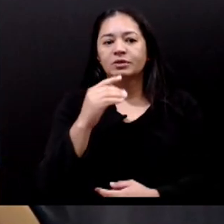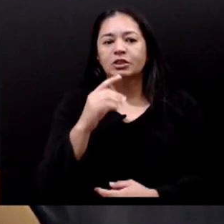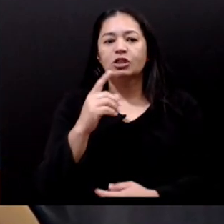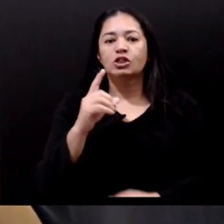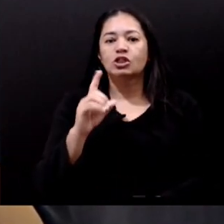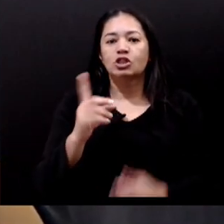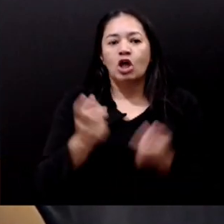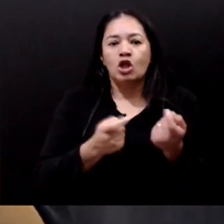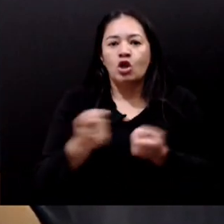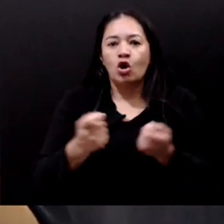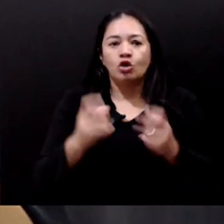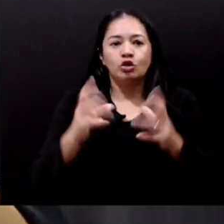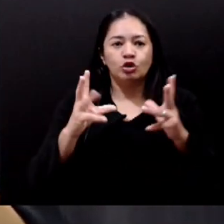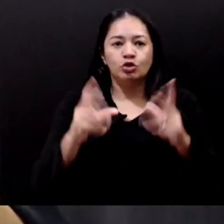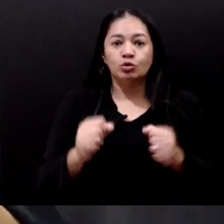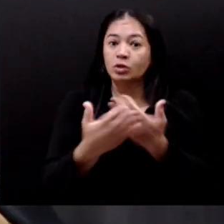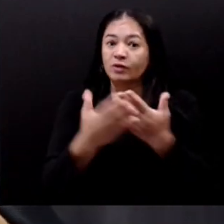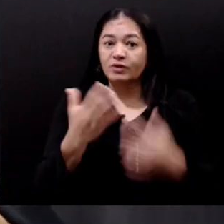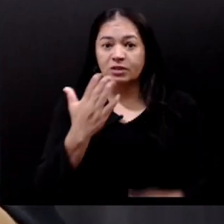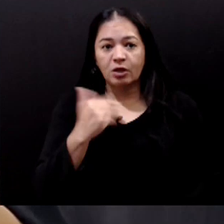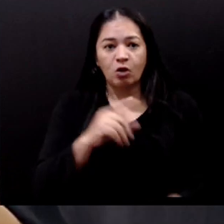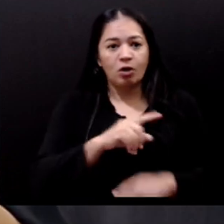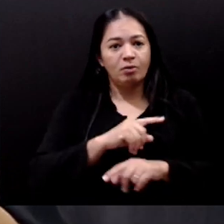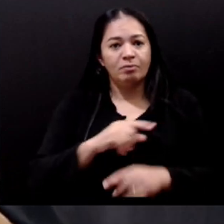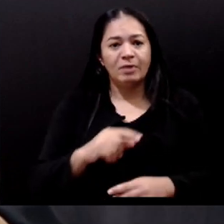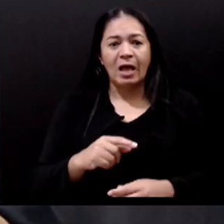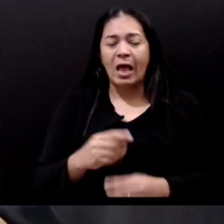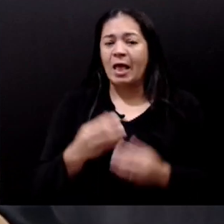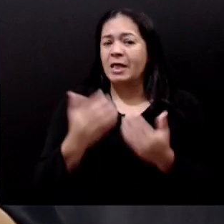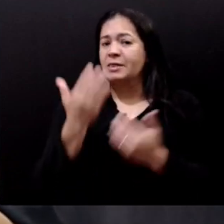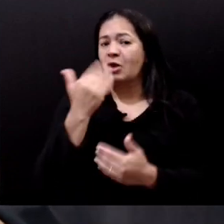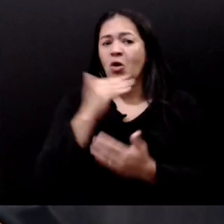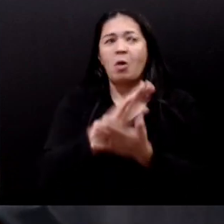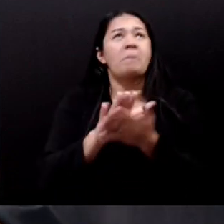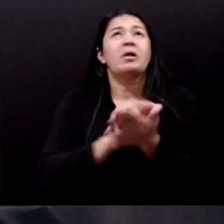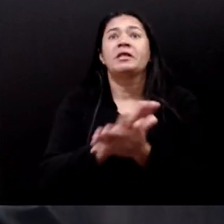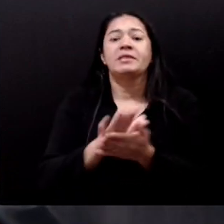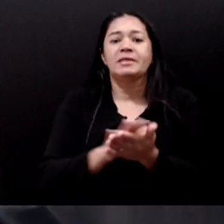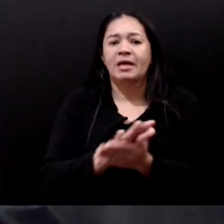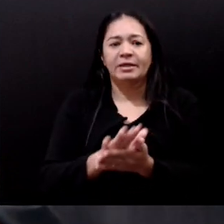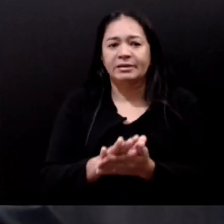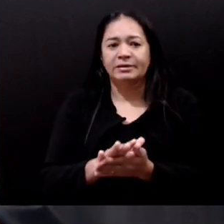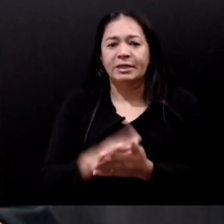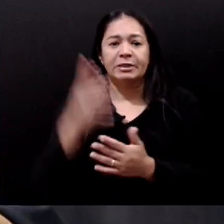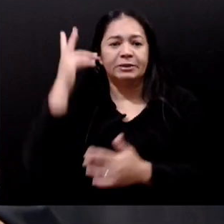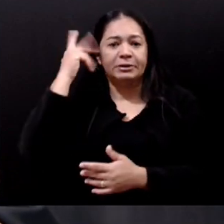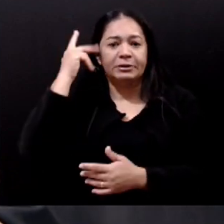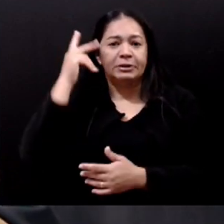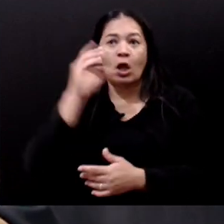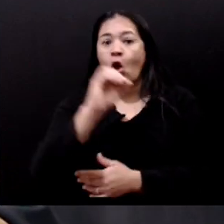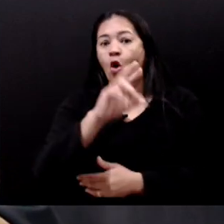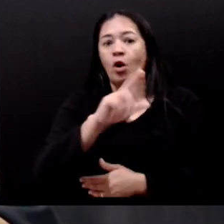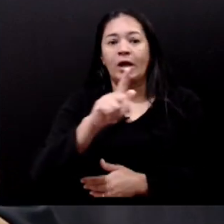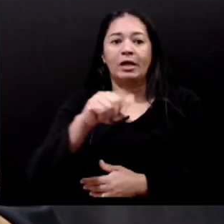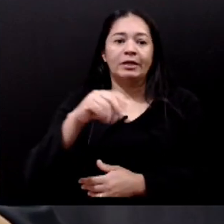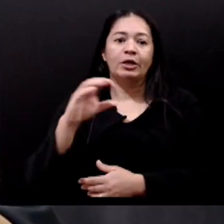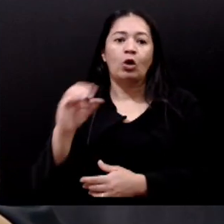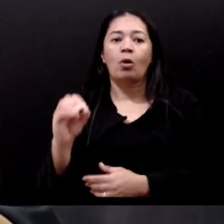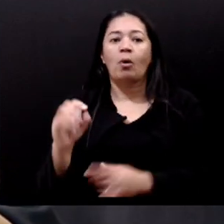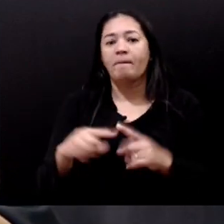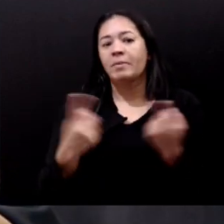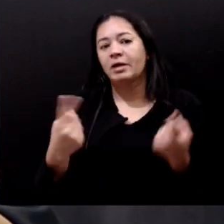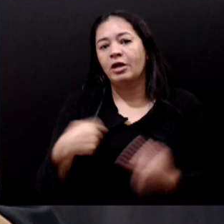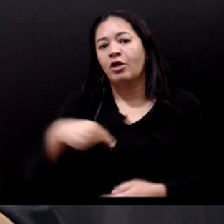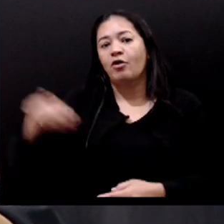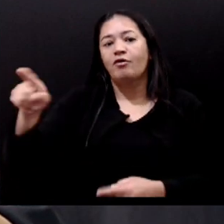você come. Então, tá bom, eu não como nada que não seja natural, orgânico, porém eu vou na festinha de